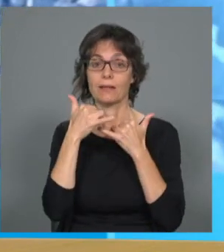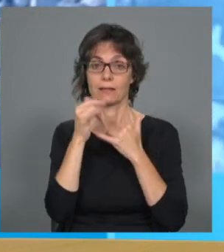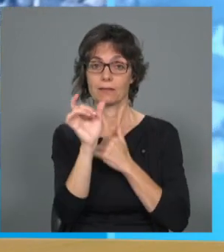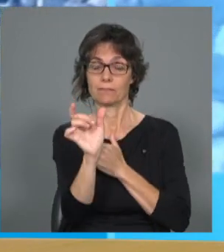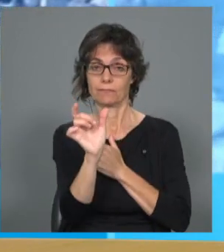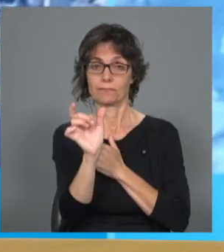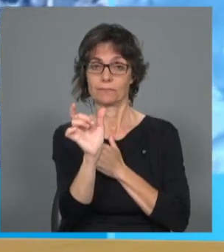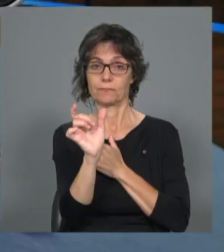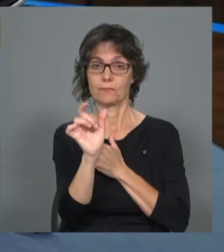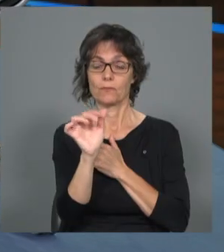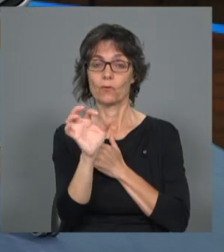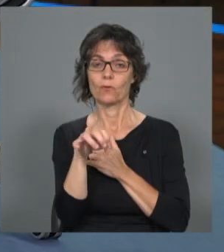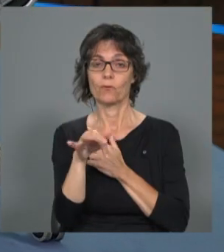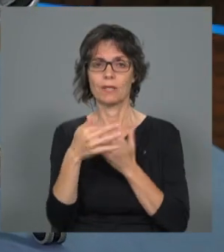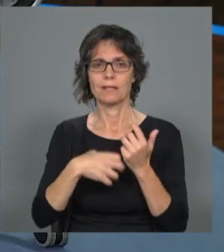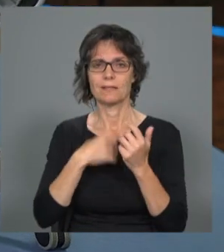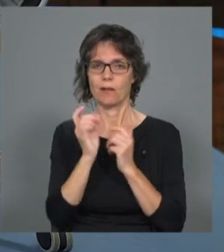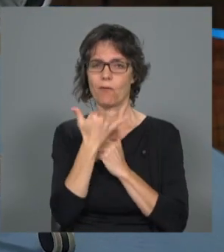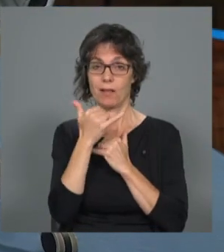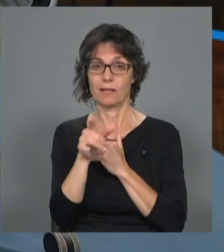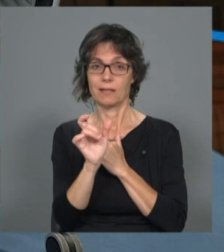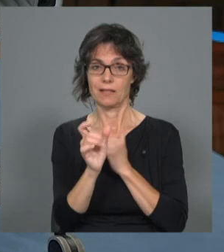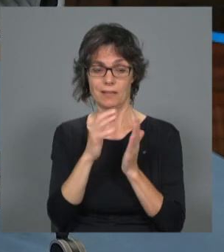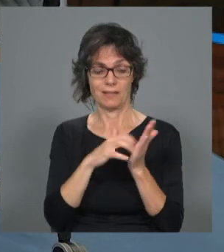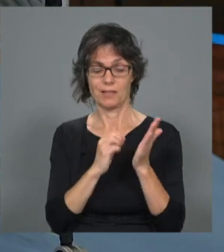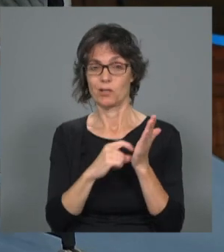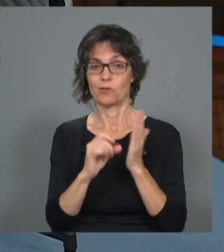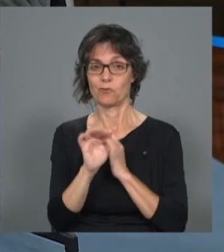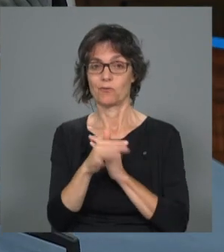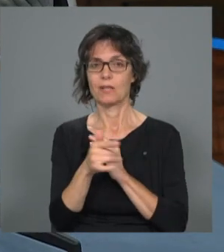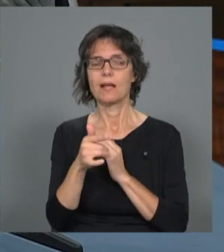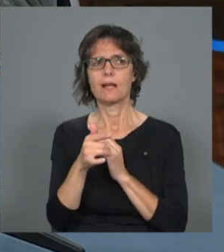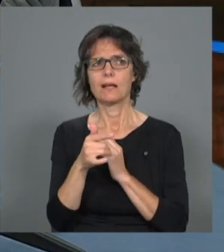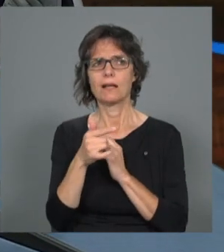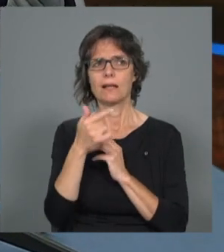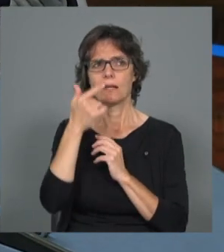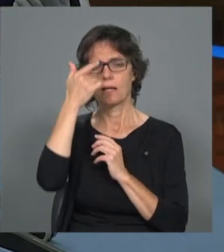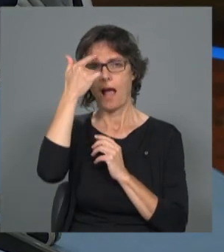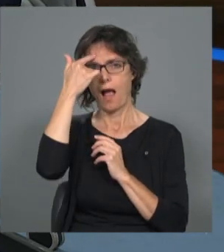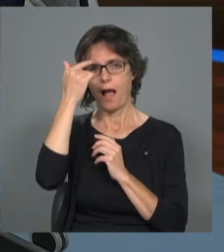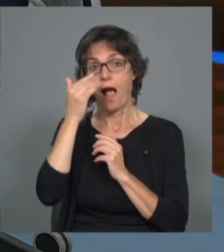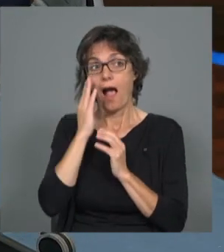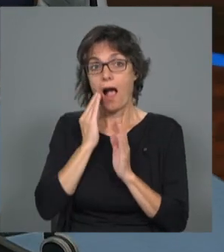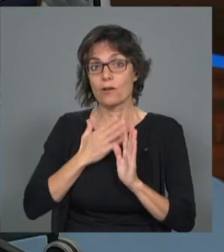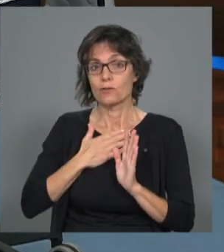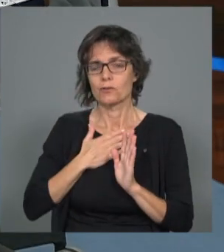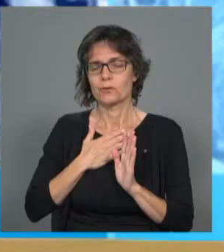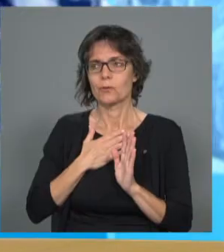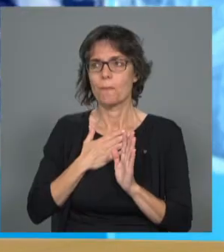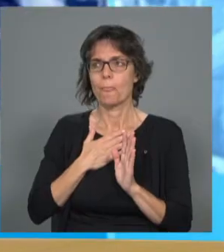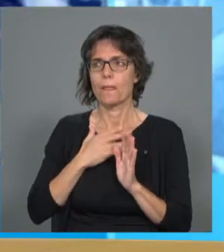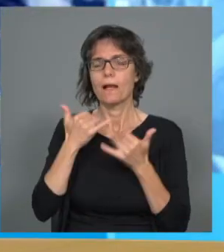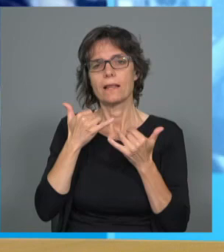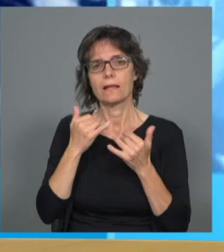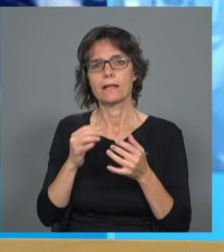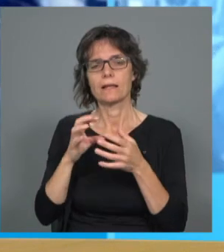final da alegria. Eles sentiam uma enorme alegria. Eu muitas vezes penso que é esta alegria que permanece na vida da Igreja